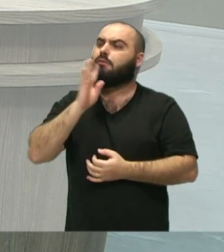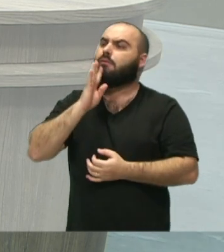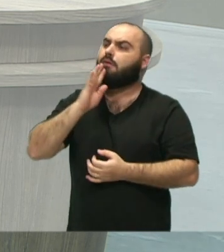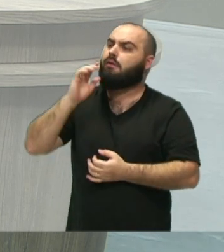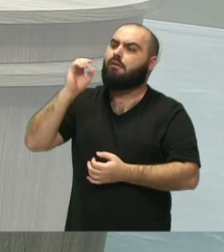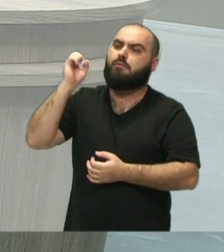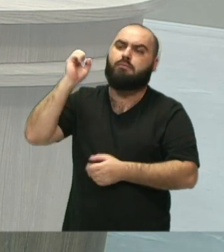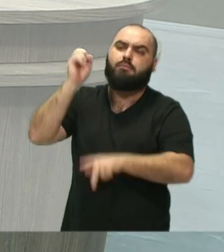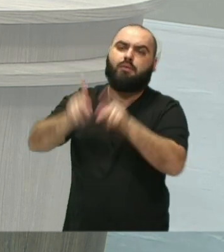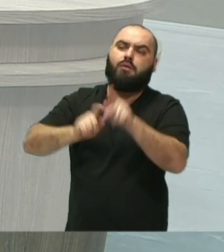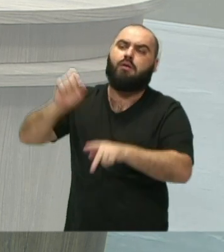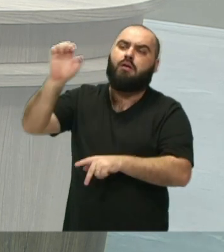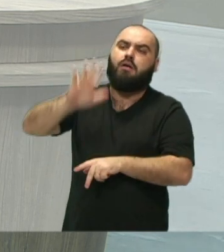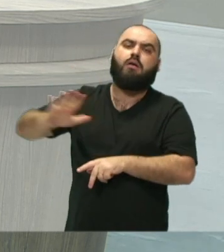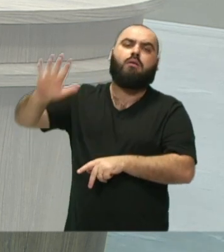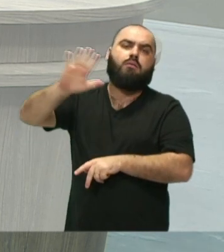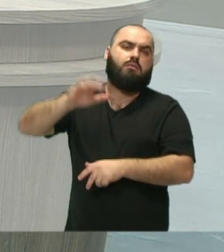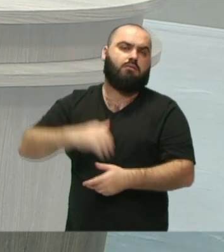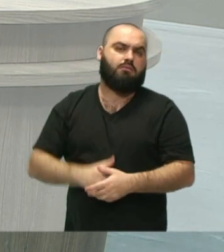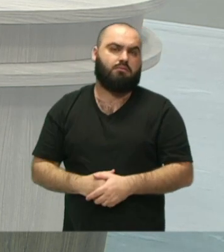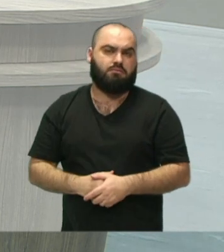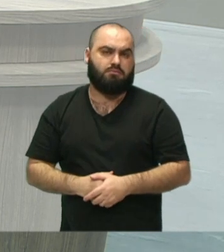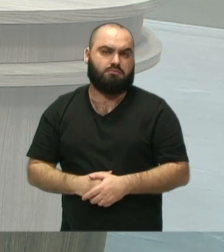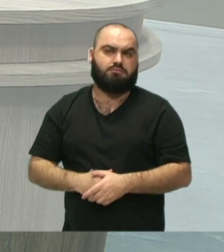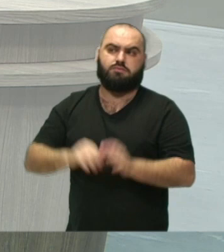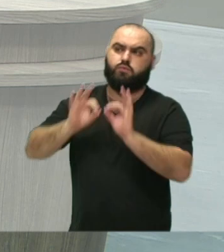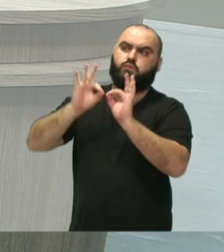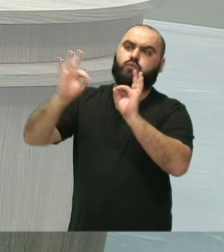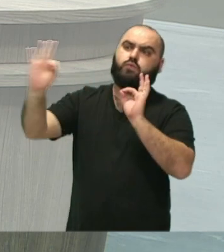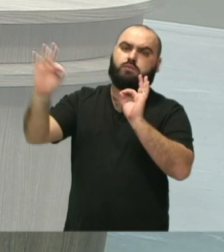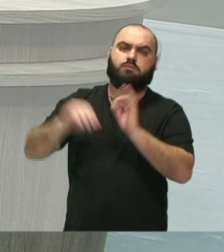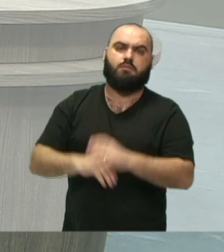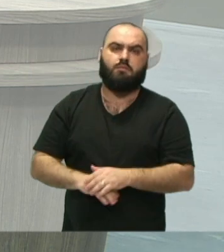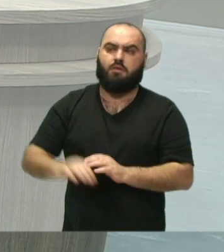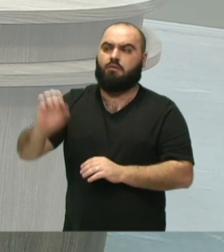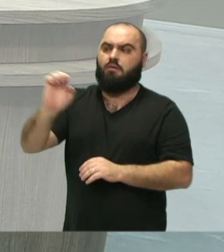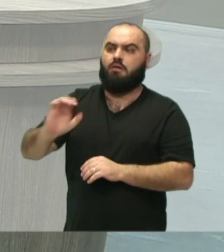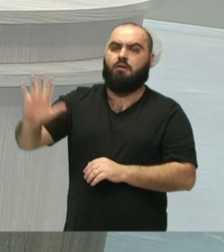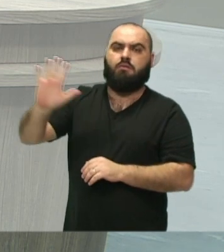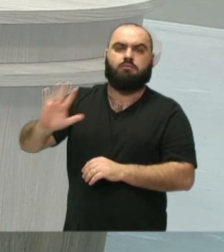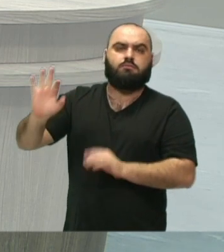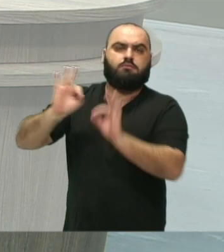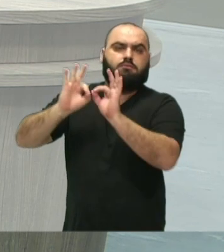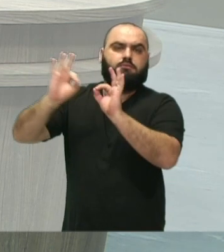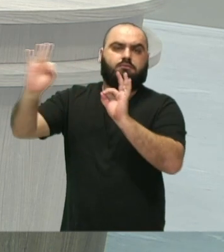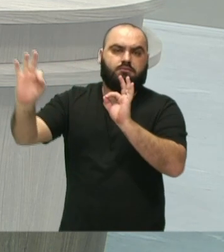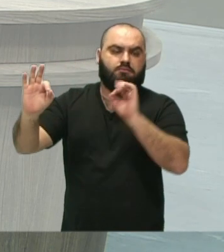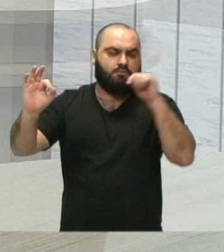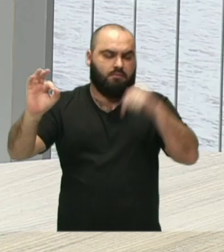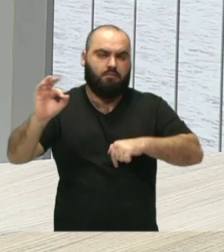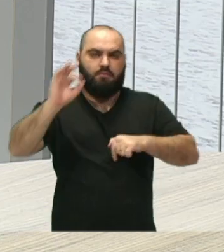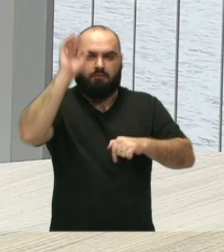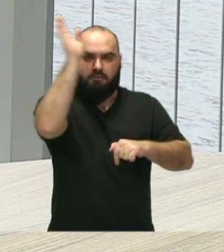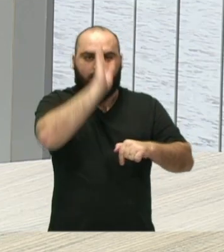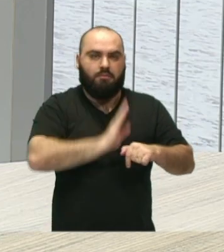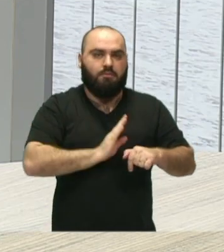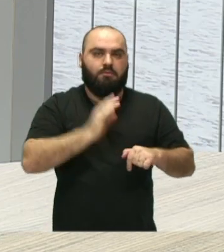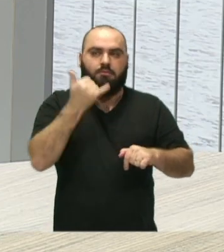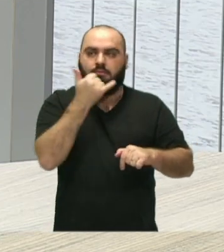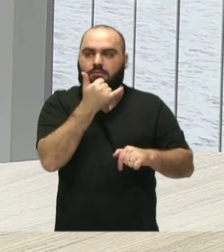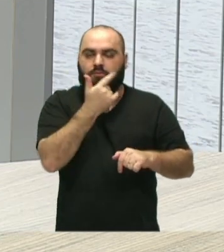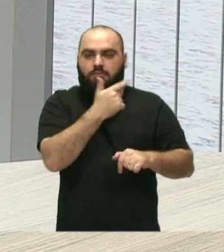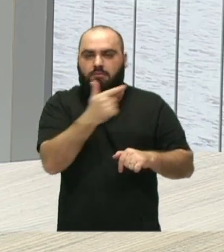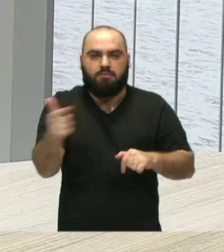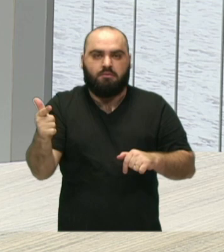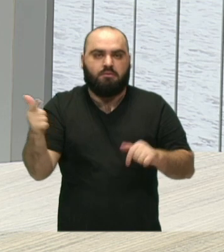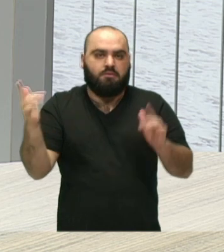E é estranho nós estarmos na América Latina falando de uma história eurocentrada. E aí é onde o povo brasileiro talvez não se identifique com ninguém,